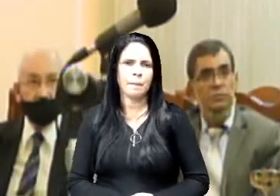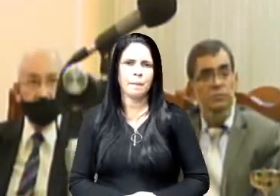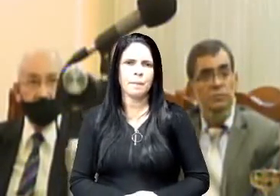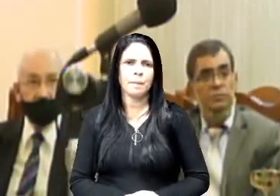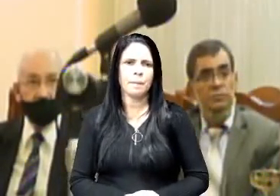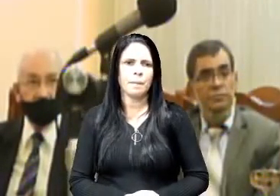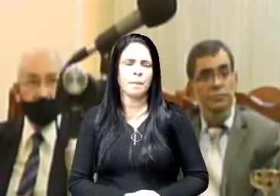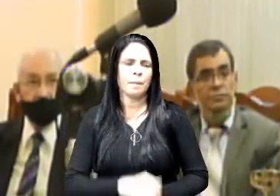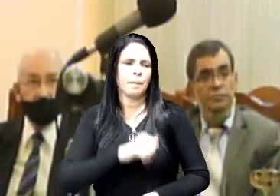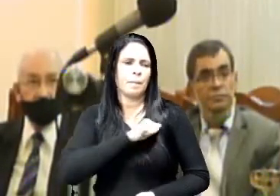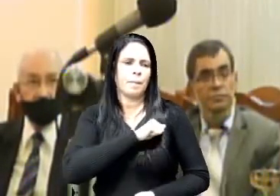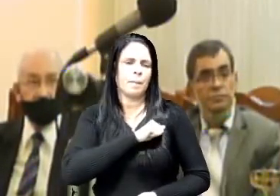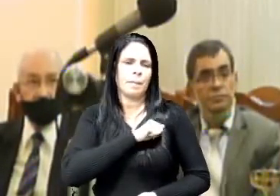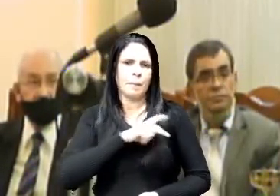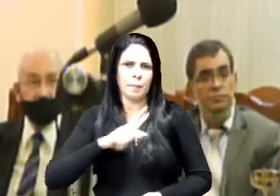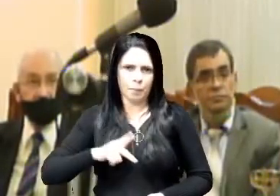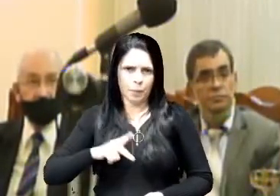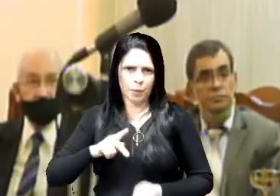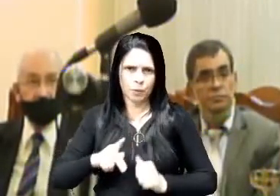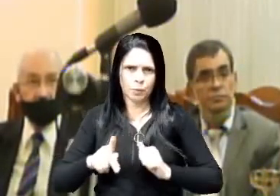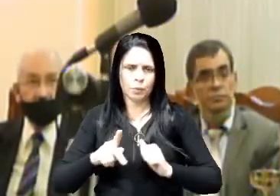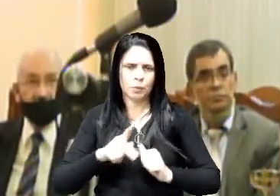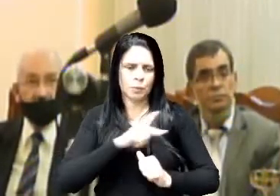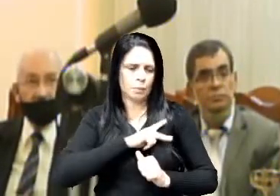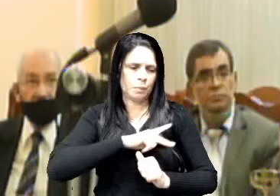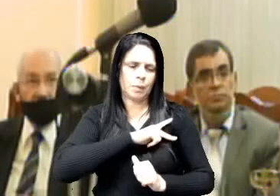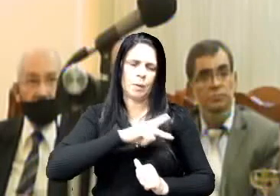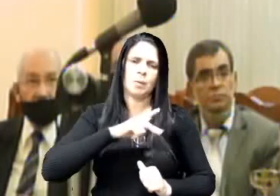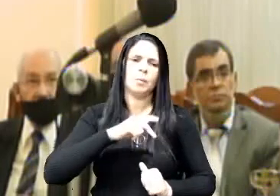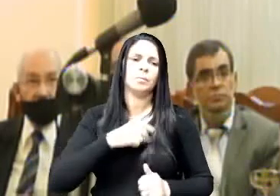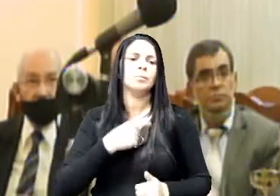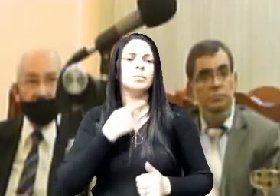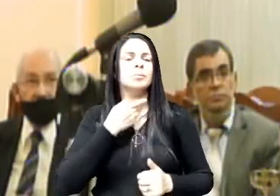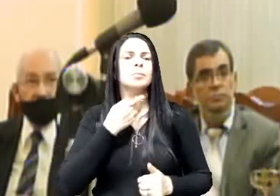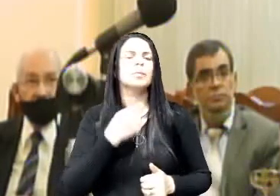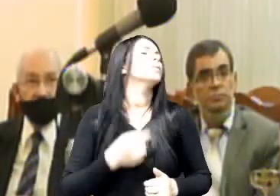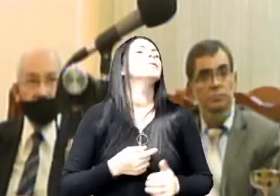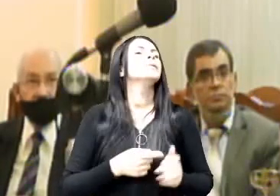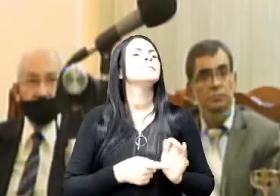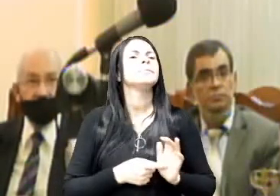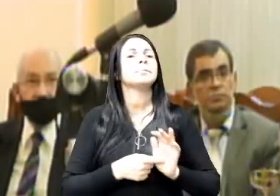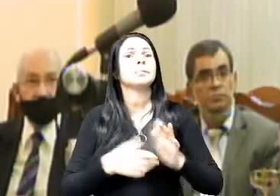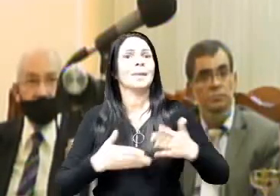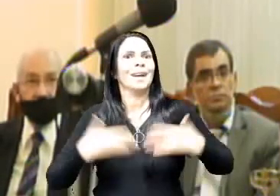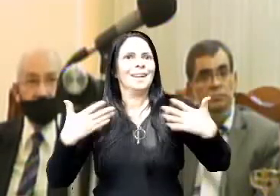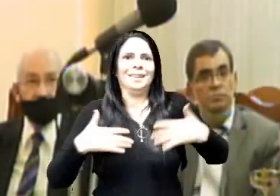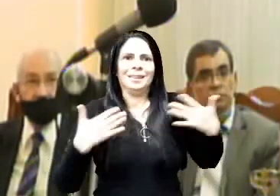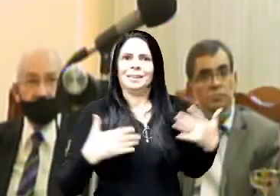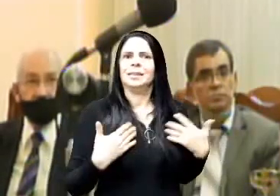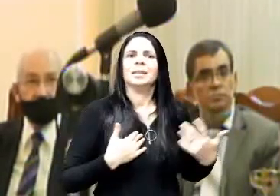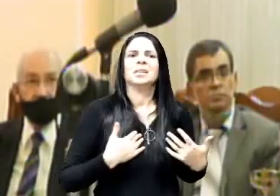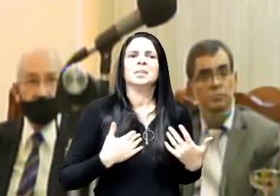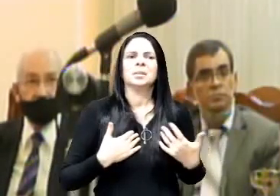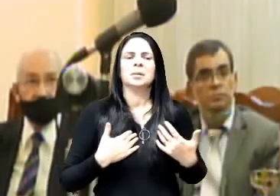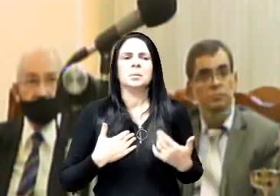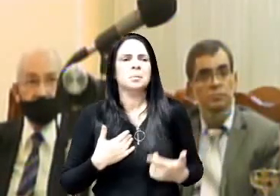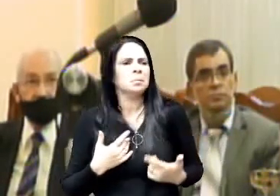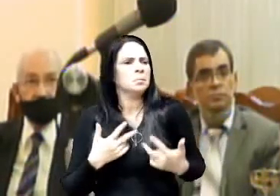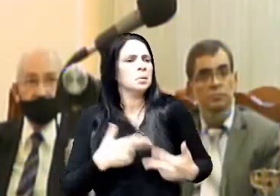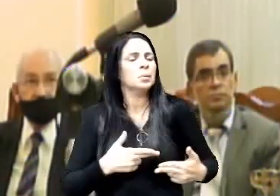O apóstolo Paulo demonstrou alegria apesar dos problemas. Olha Filipenses 1 e 12 e 13 aí.